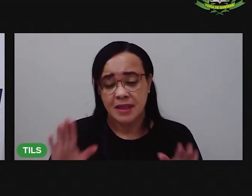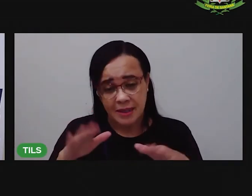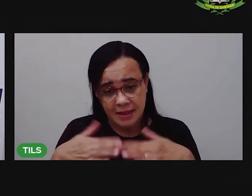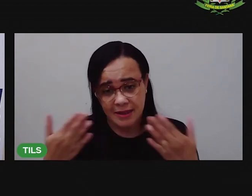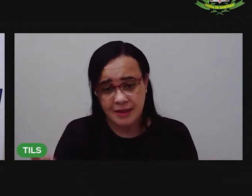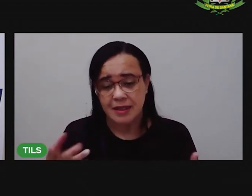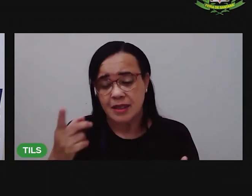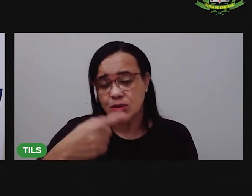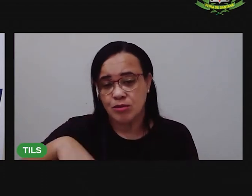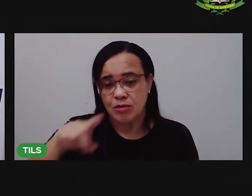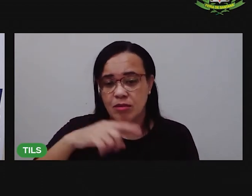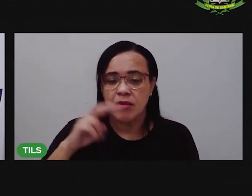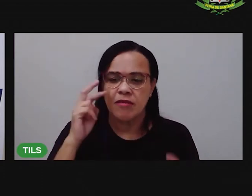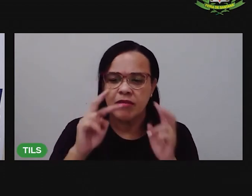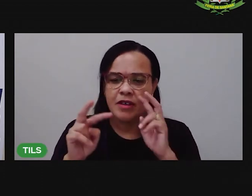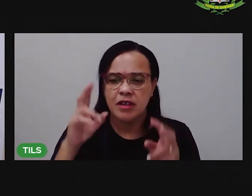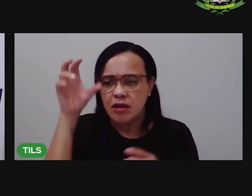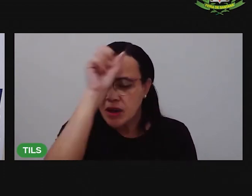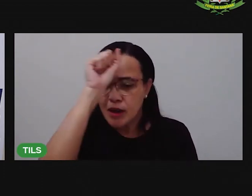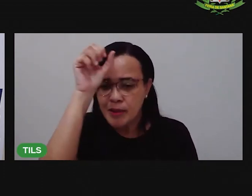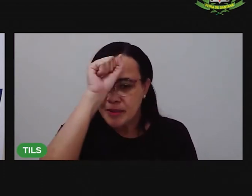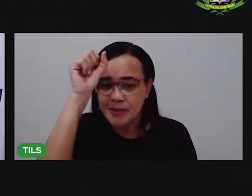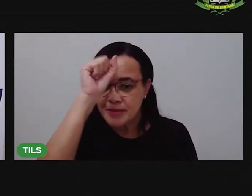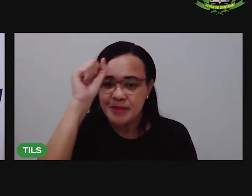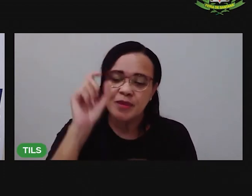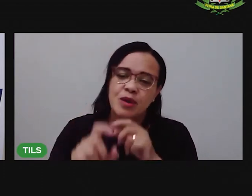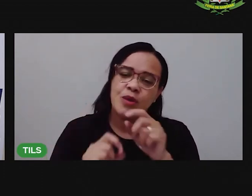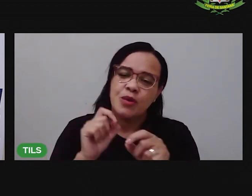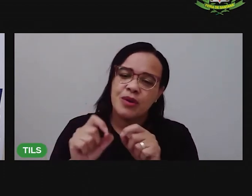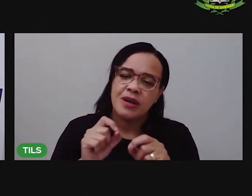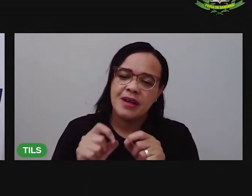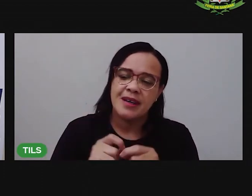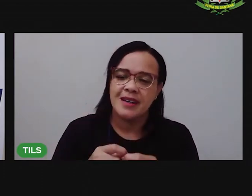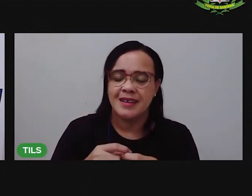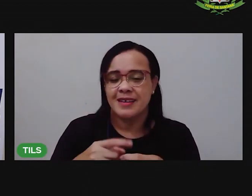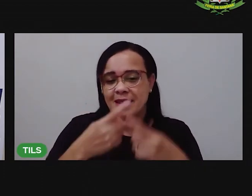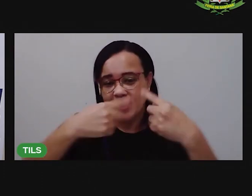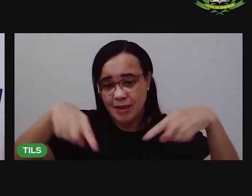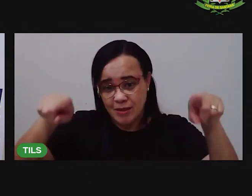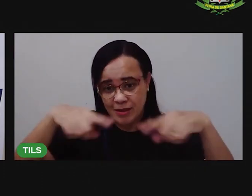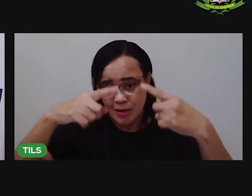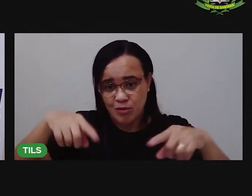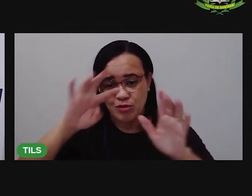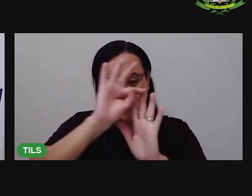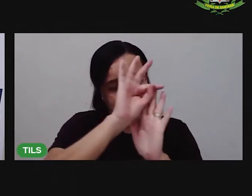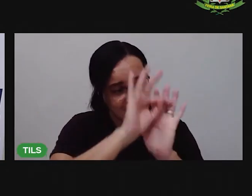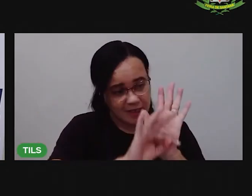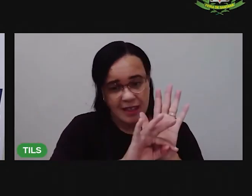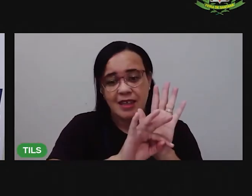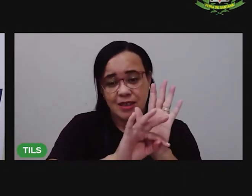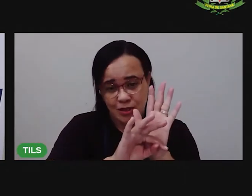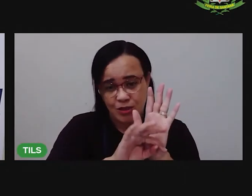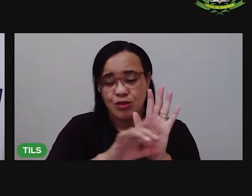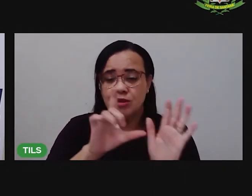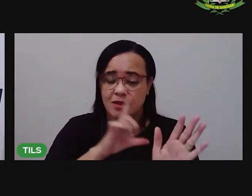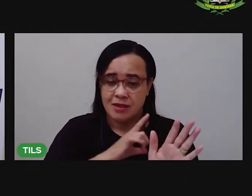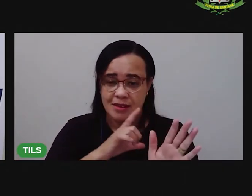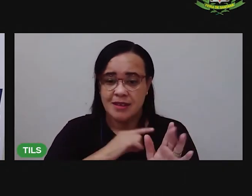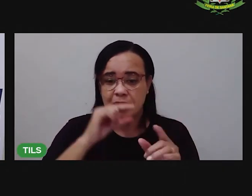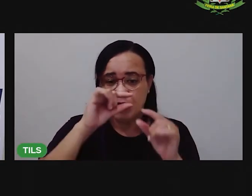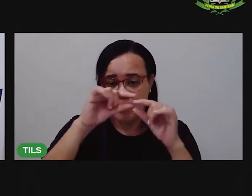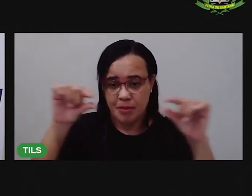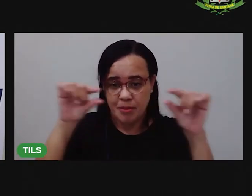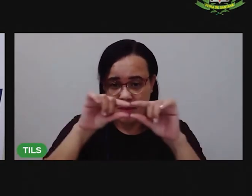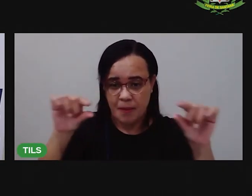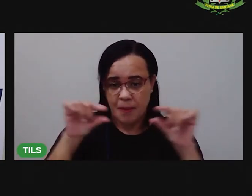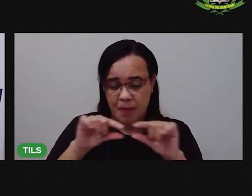viu também que nessa parlenda, em alguns versos tinha uma frase, em